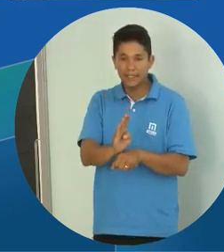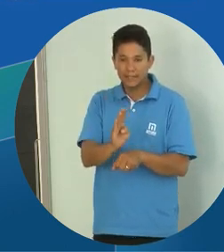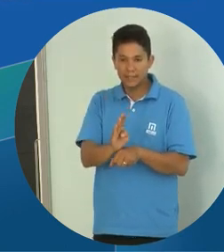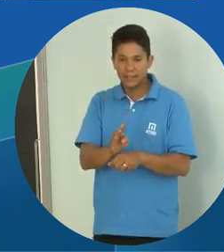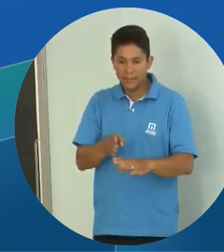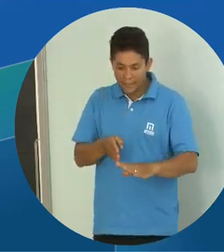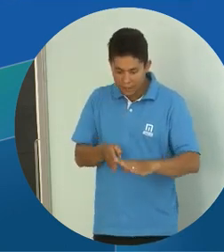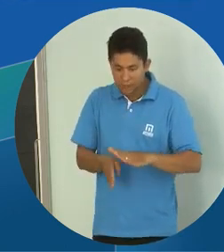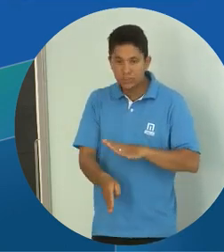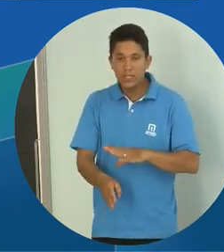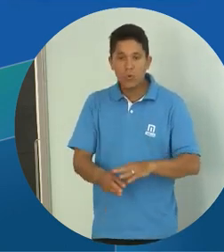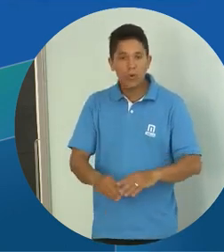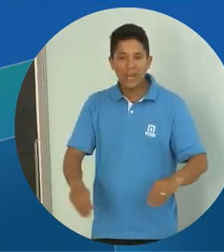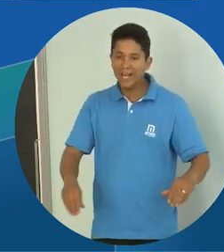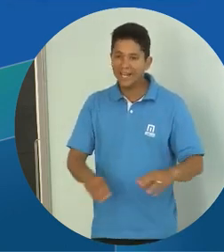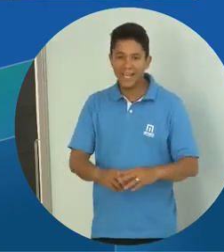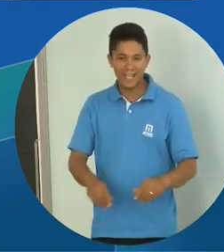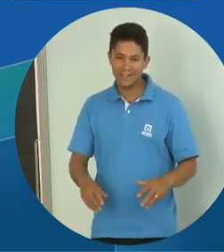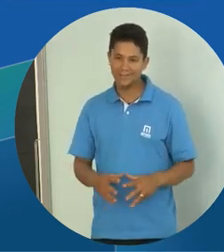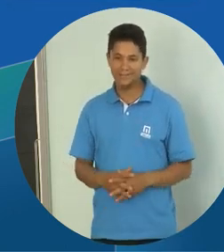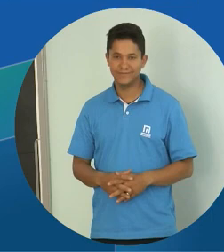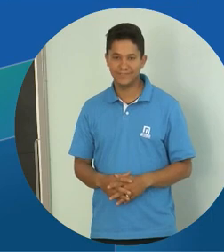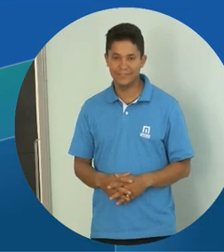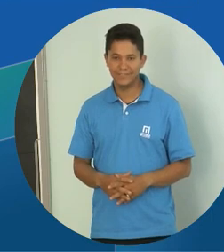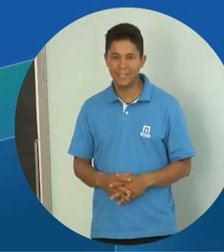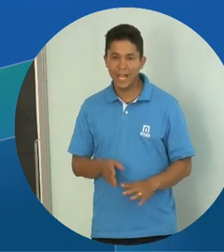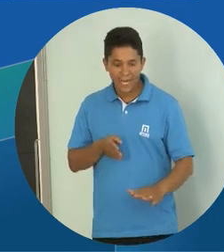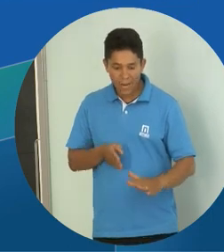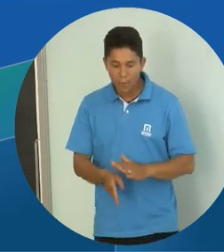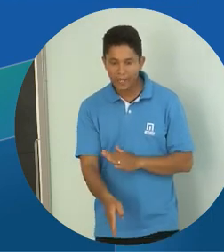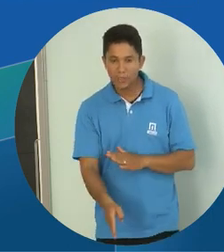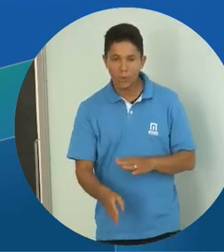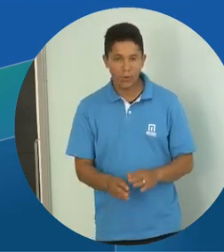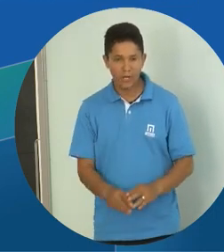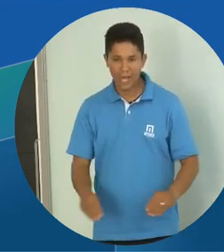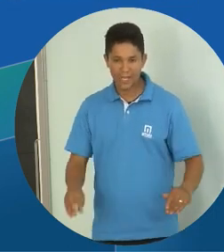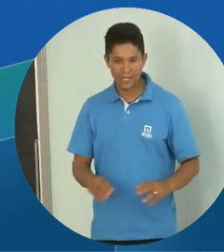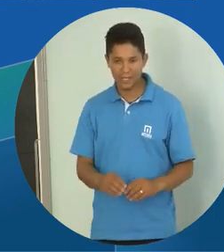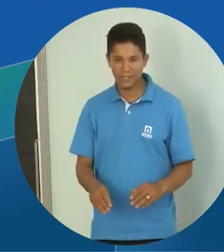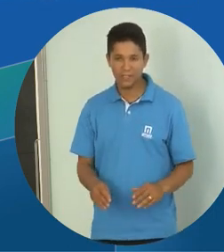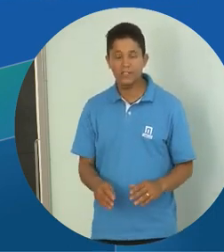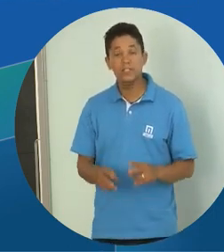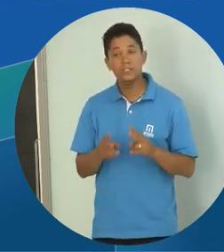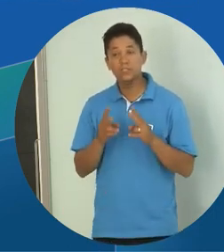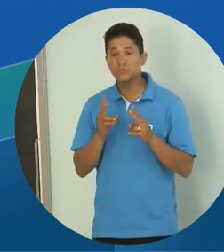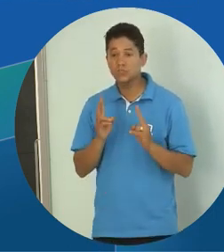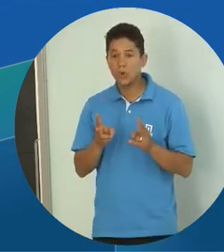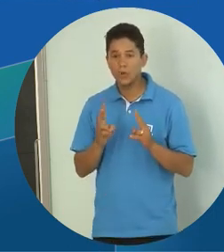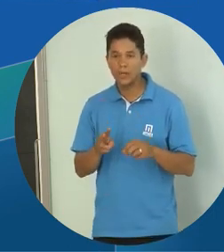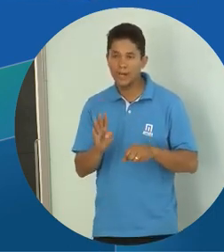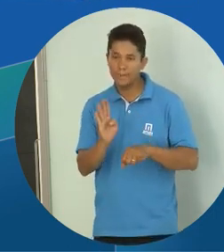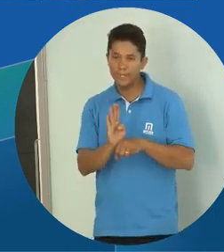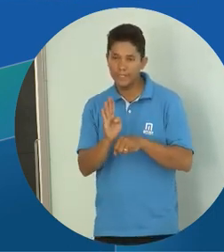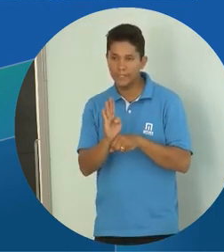de areia, mas por causa da sua granulometria, ela não entra na camada de areia, ela se mantém na camada de brita, fazendo toda a impermeabilização.